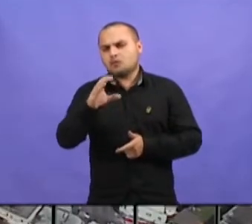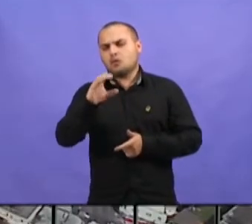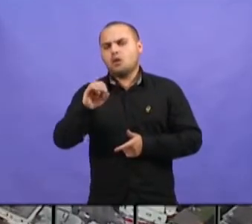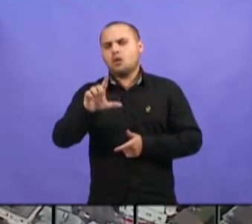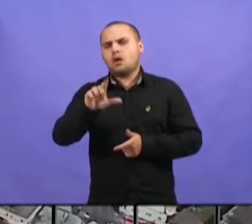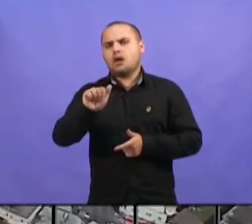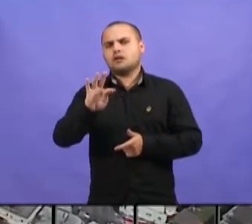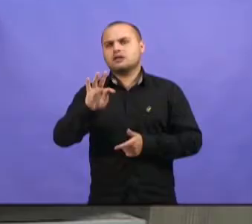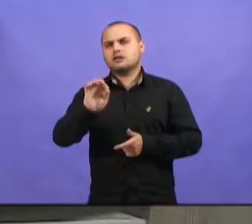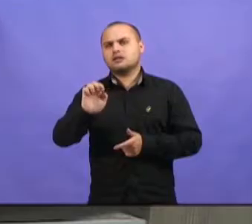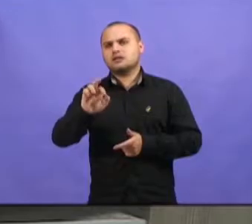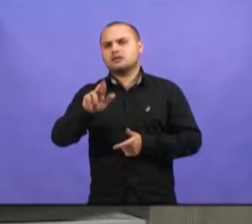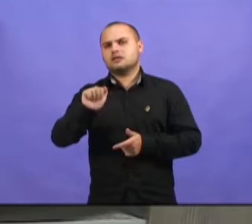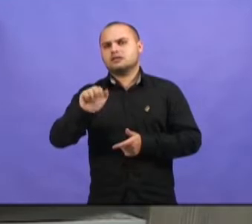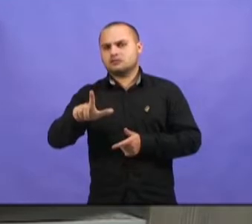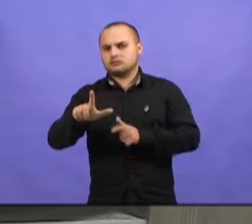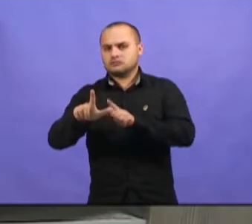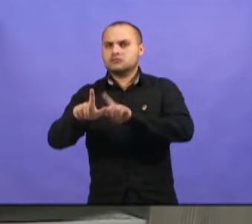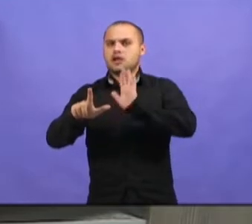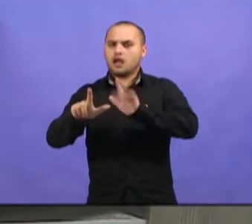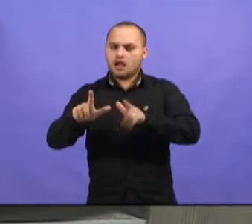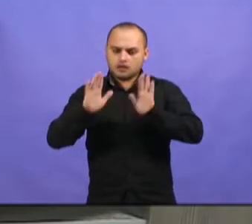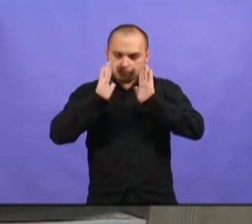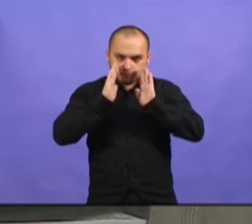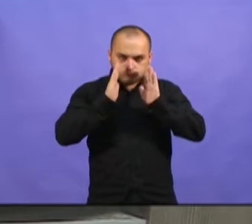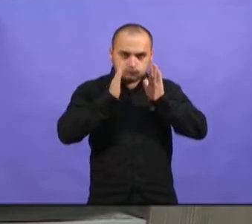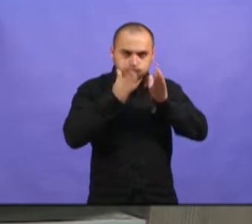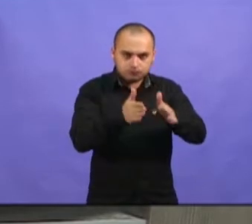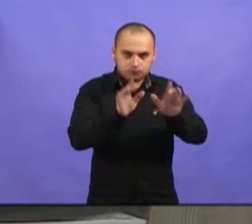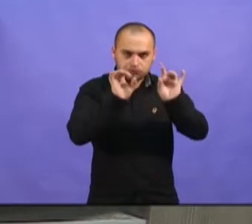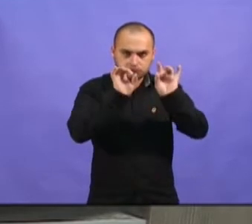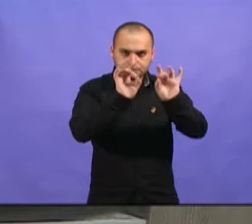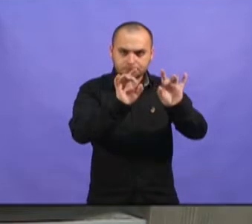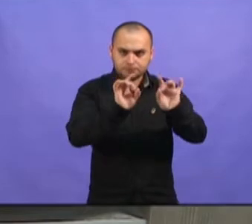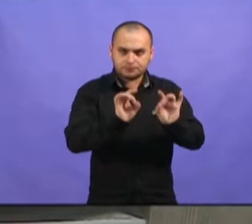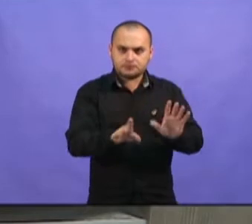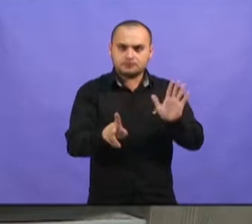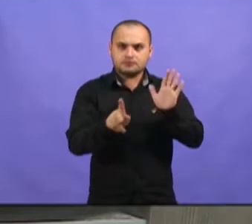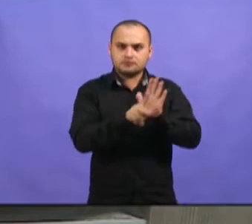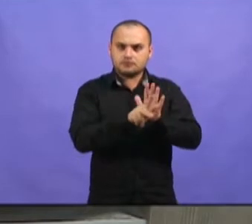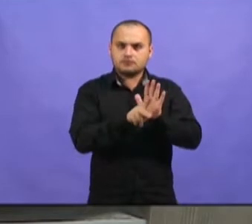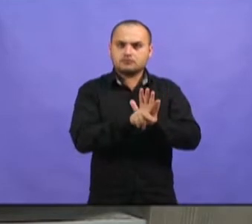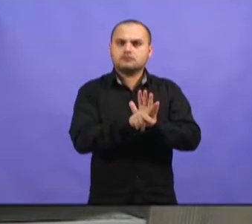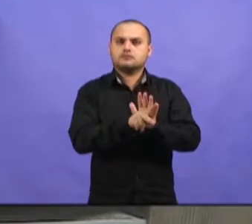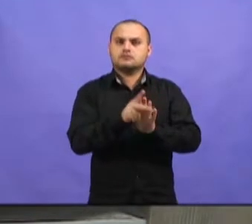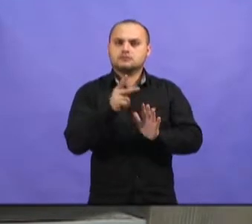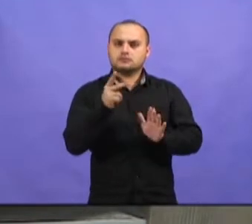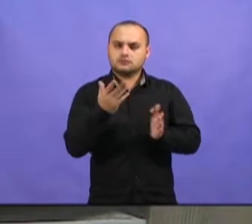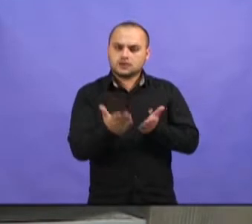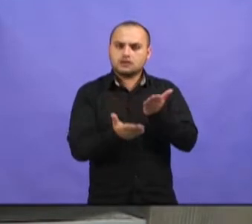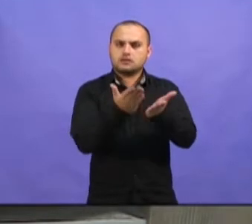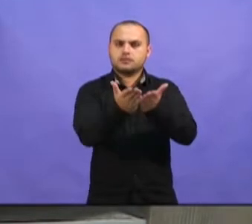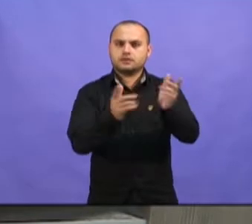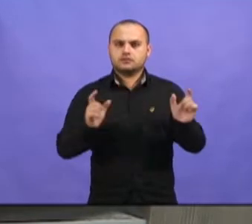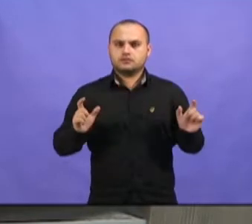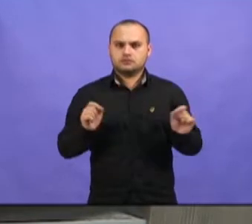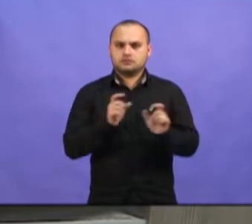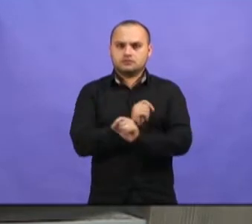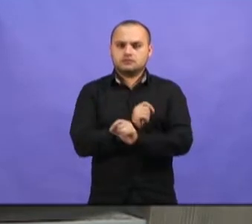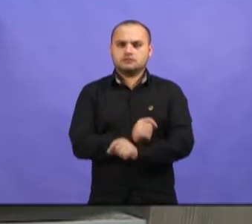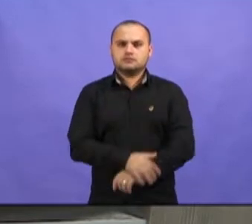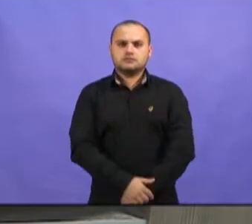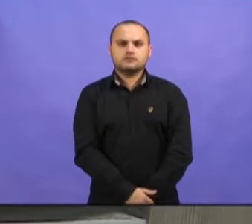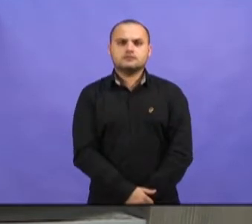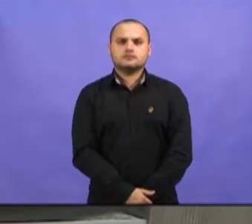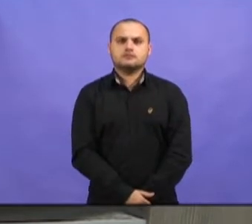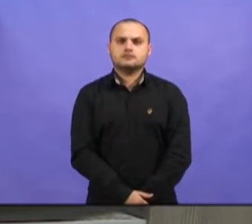efeitos, tá? Para efeitos colaterais. Ele é mais definido mesmo, especificamente hormonoterapia para o tratamento do câncer. Doutor, além de